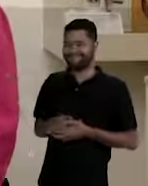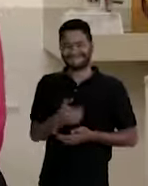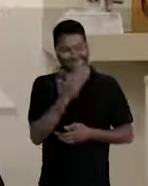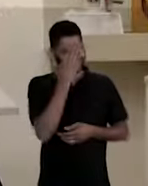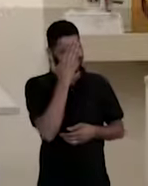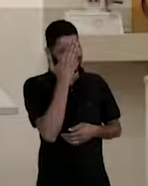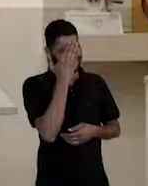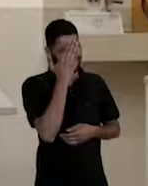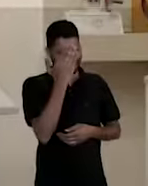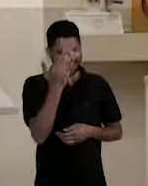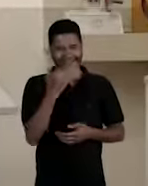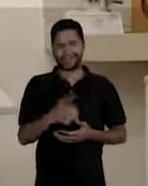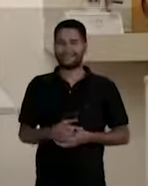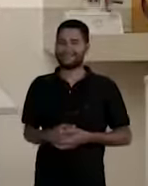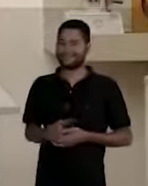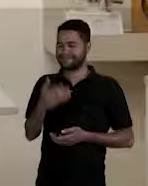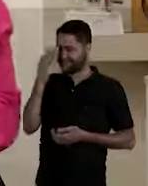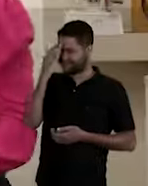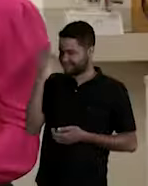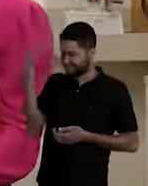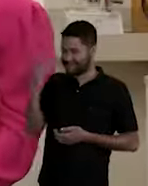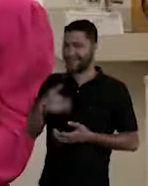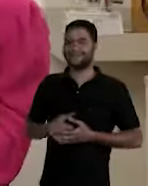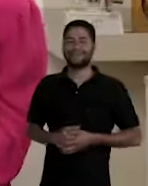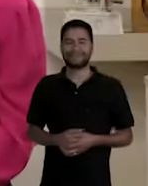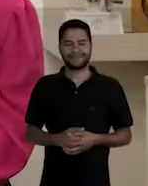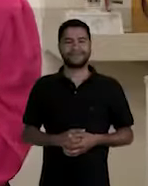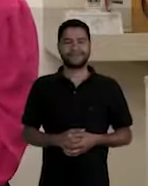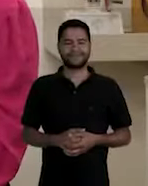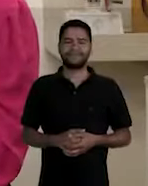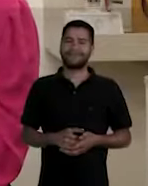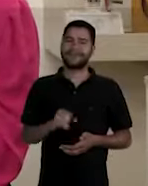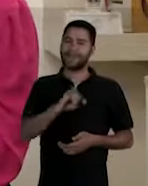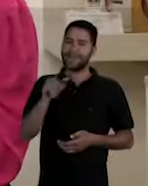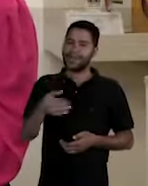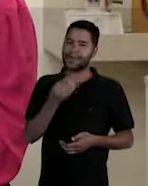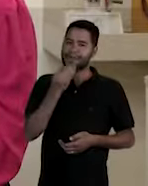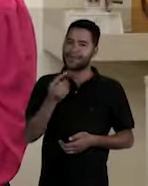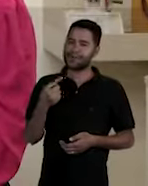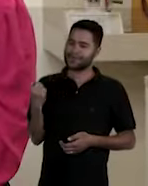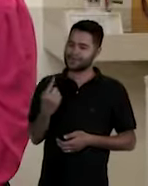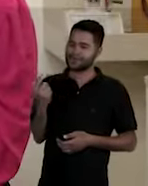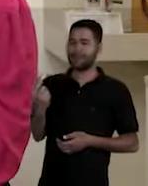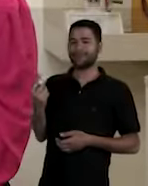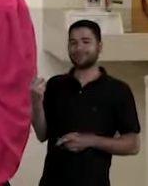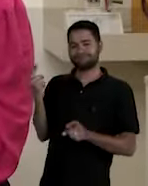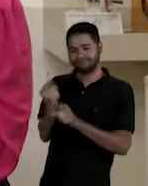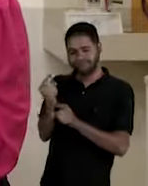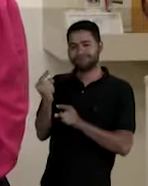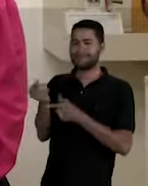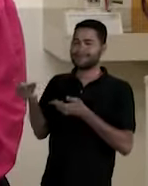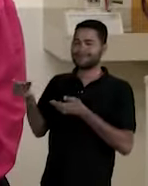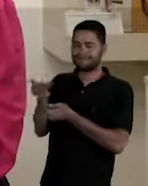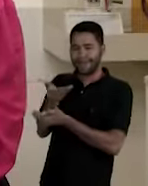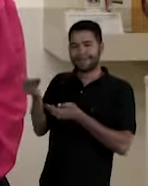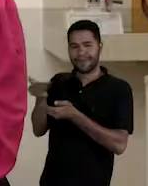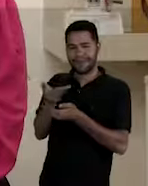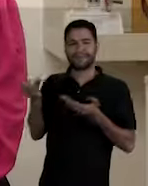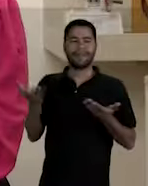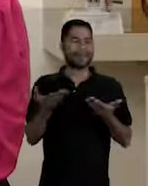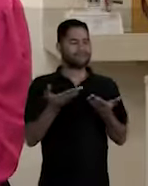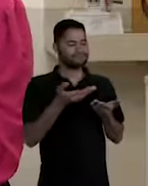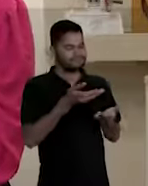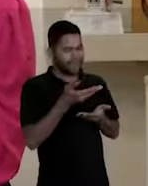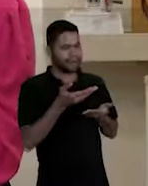obrigada, professor. Eu que agradeço, Suzana, a oportunidade aí da gente reencontrar e dividir um pouquinho a nossa